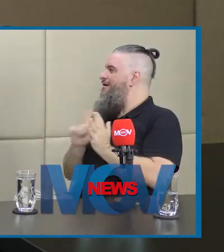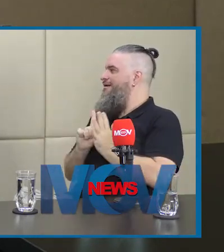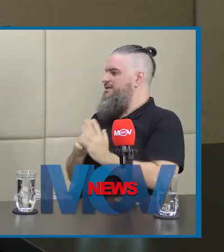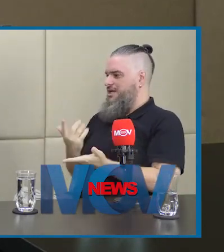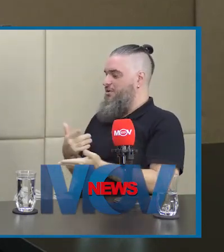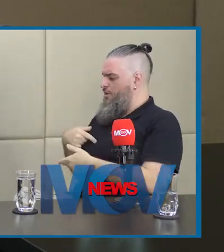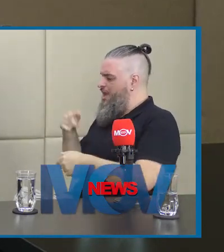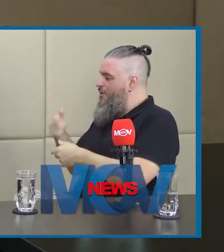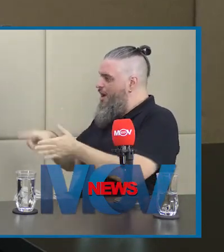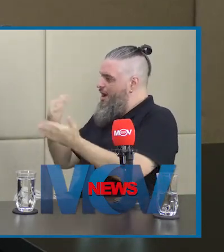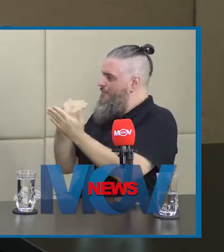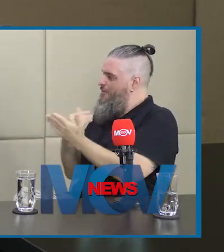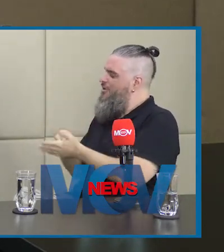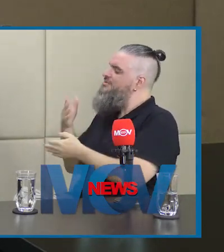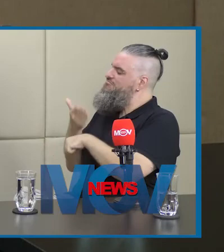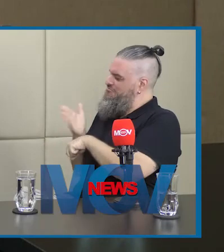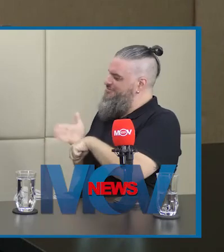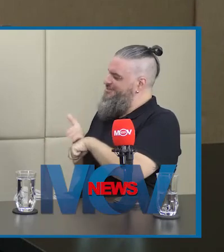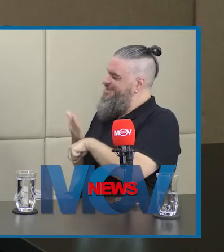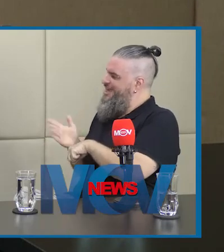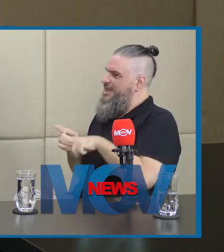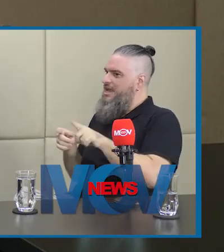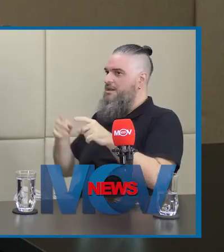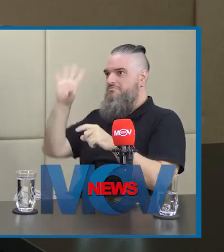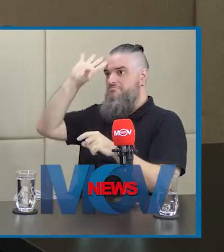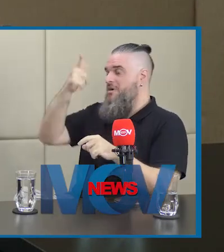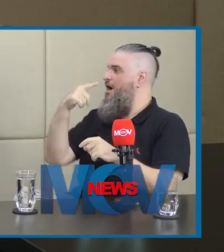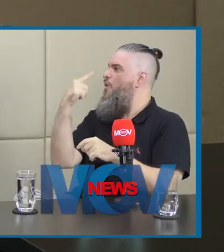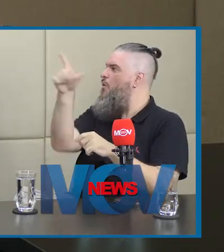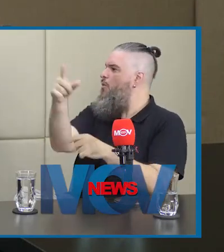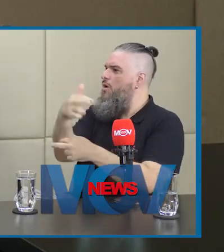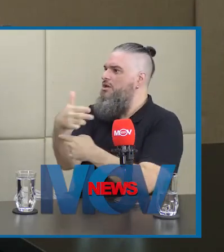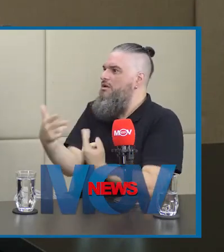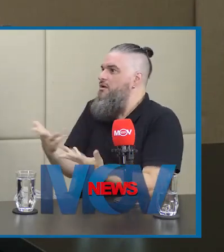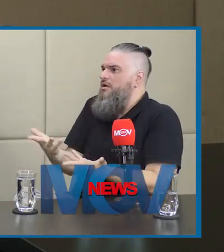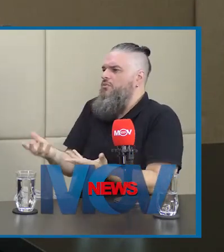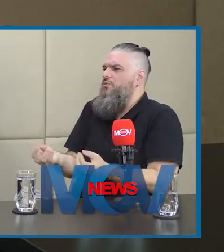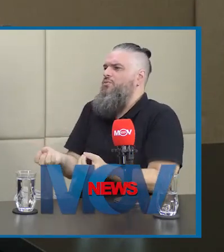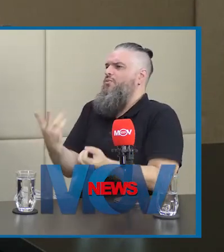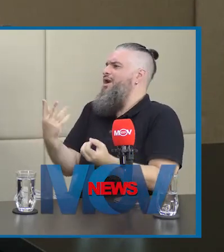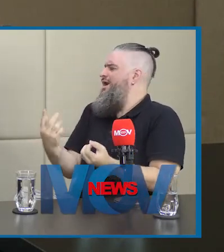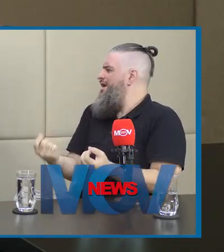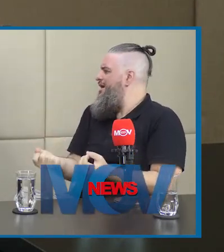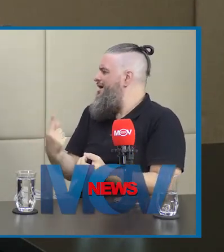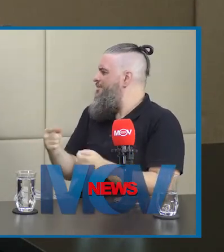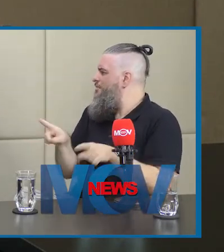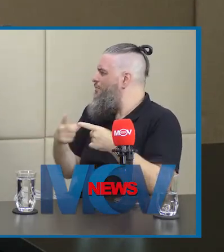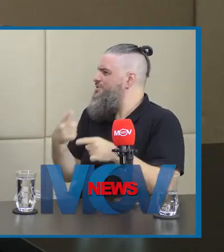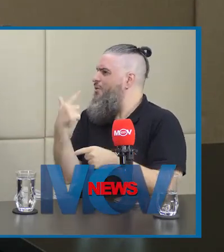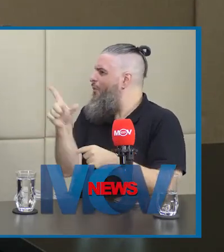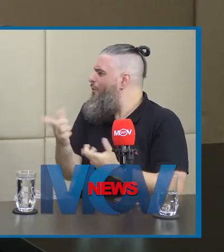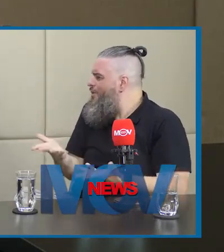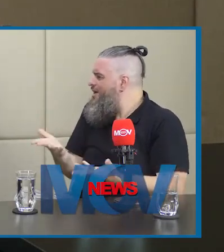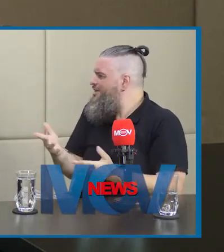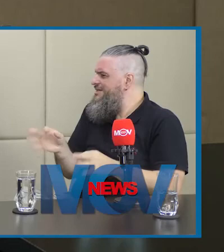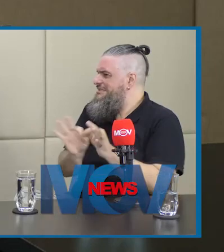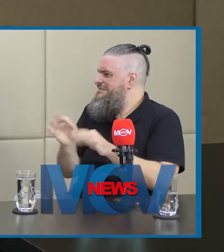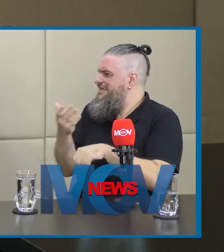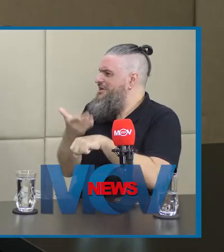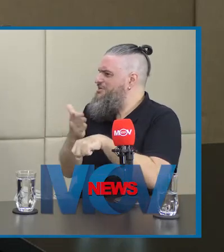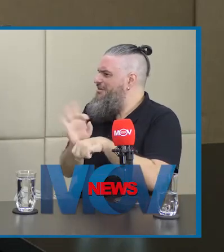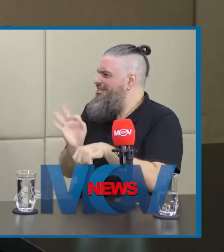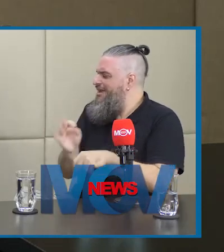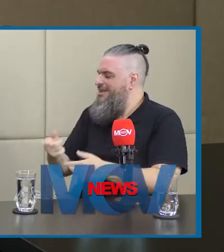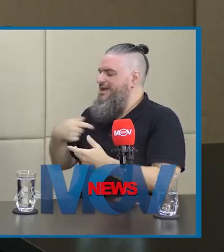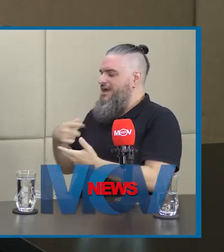ensaiei, eu já estudei, e na hora a pessoa vem e chega com uma música diferente, que não estava nada ensaiado.